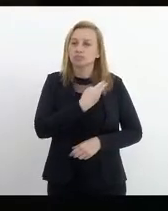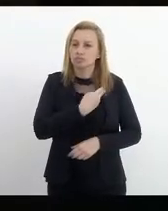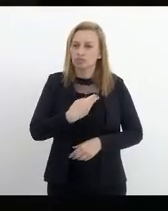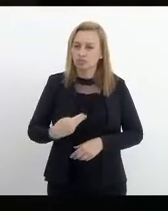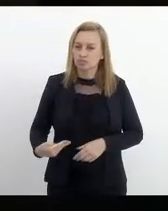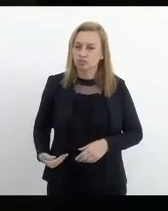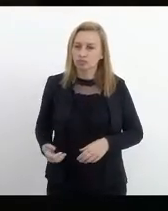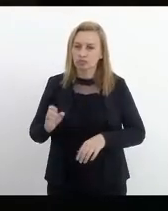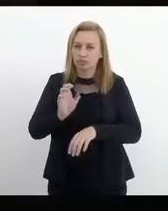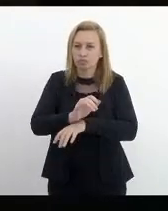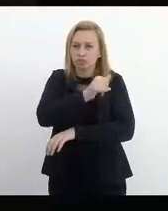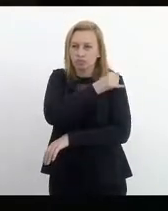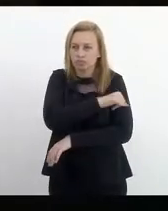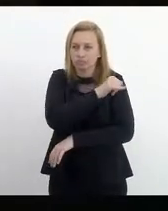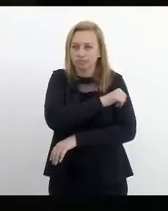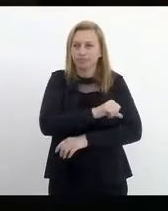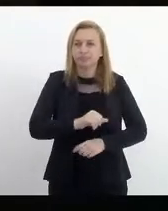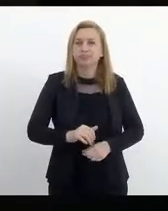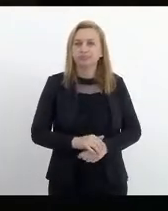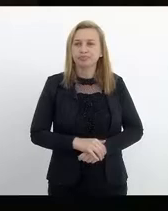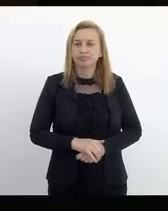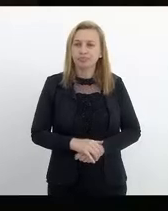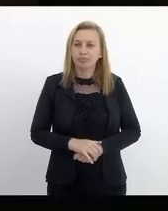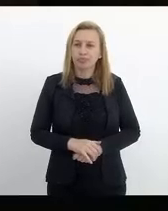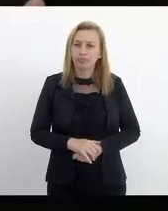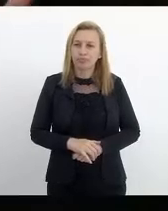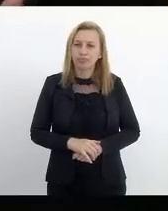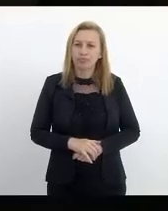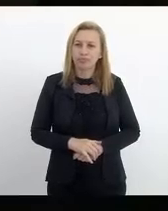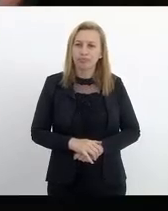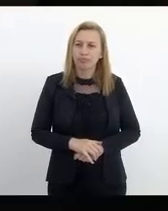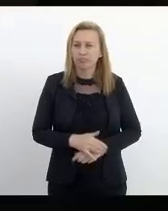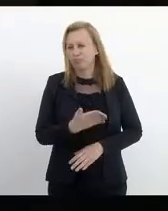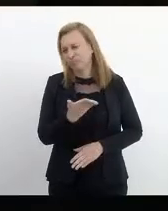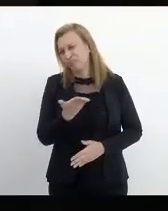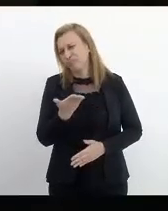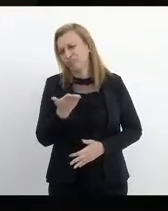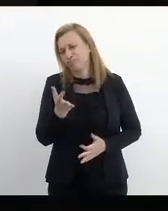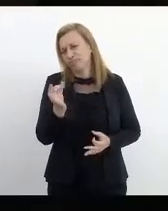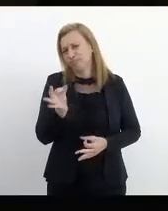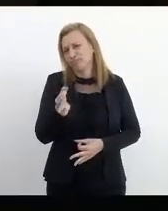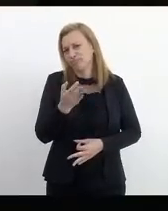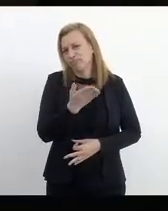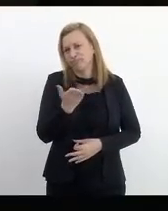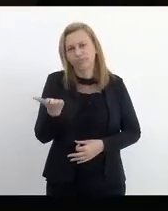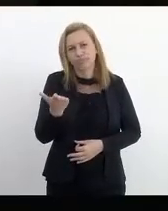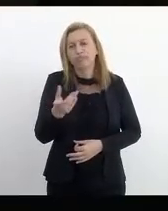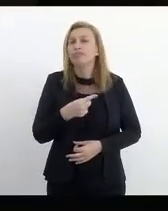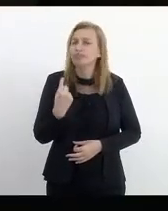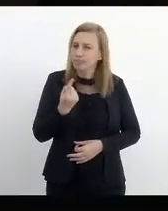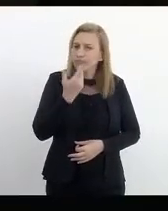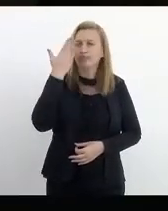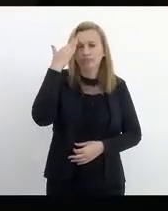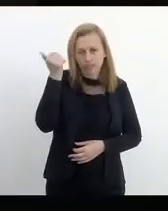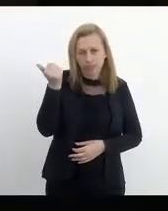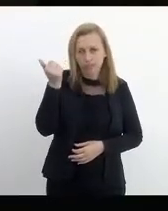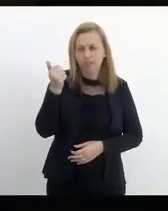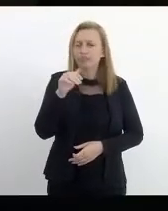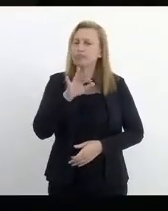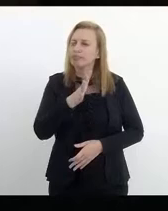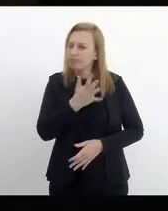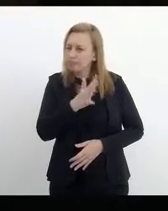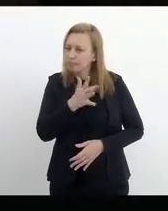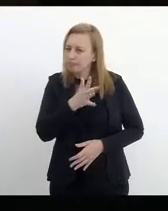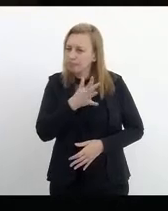governo do estado do Rio de Janeiro é isso daí é claro que nós sabemos mais ou